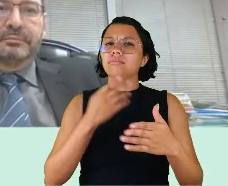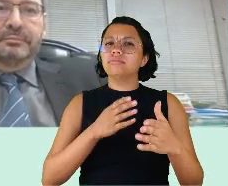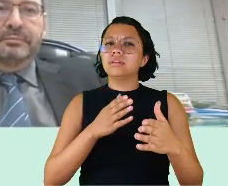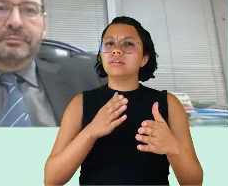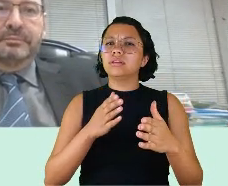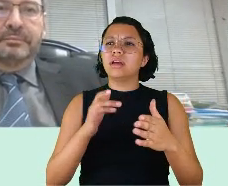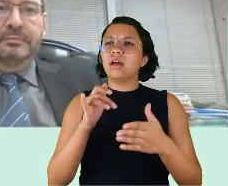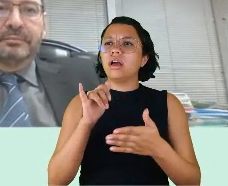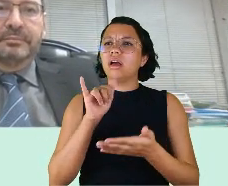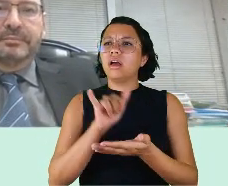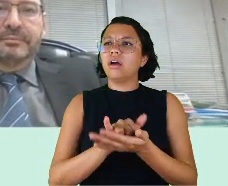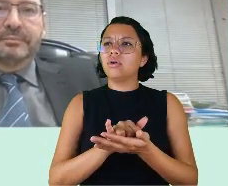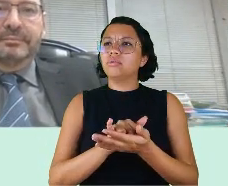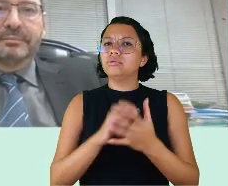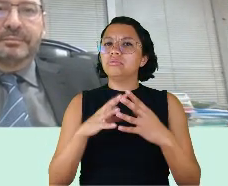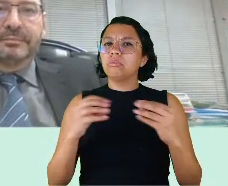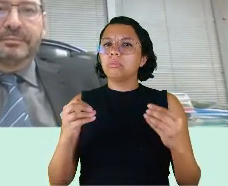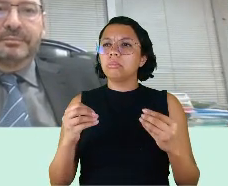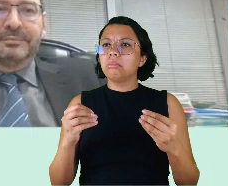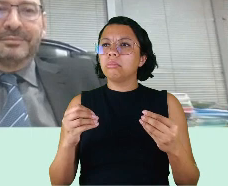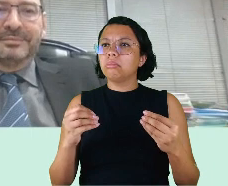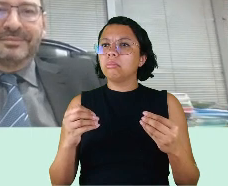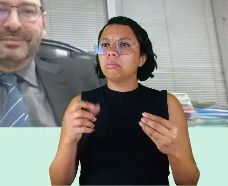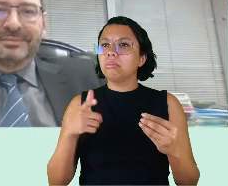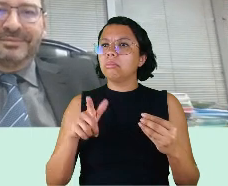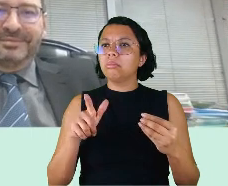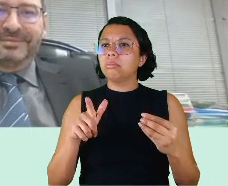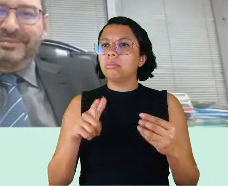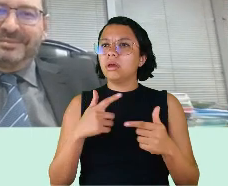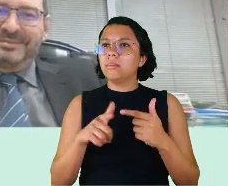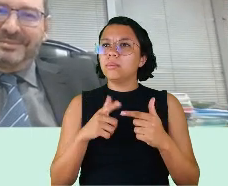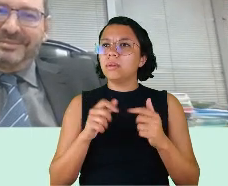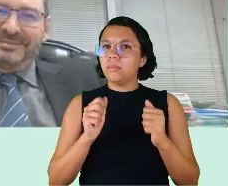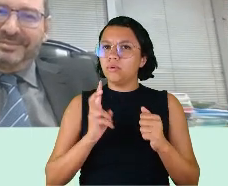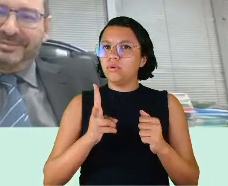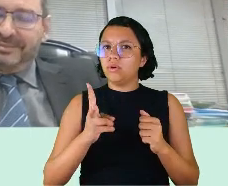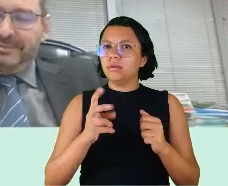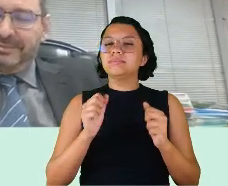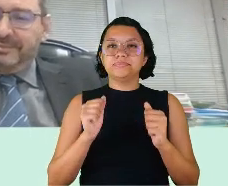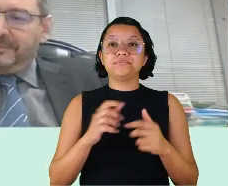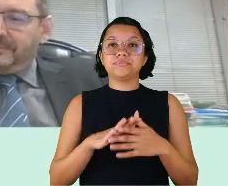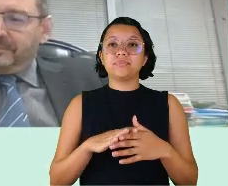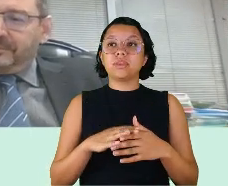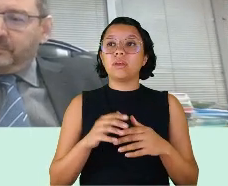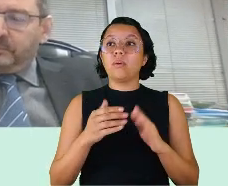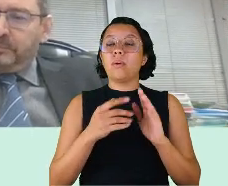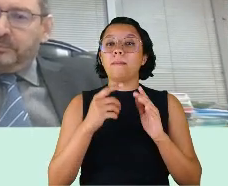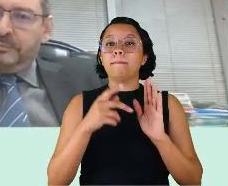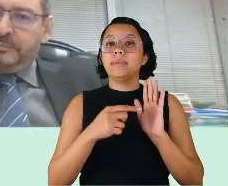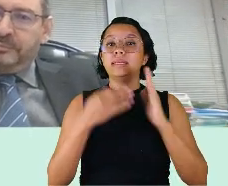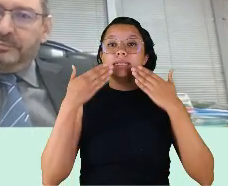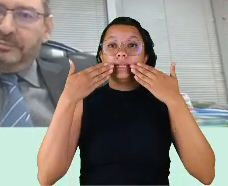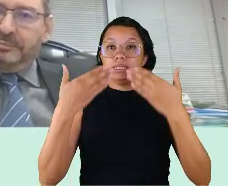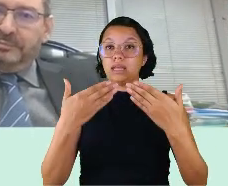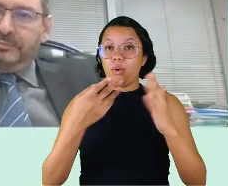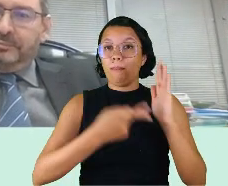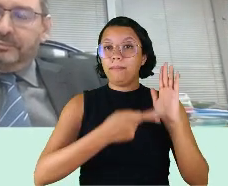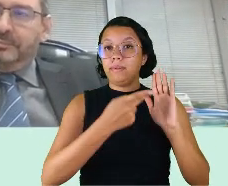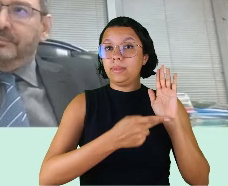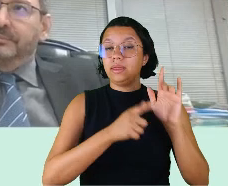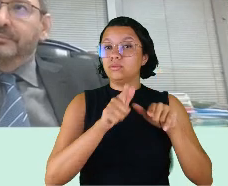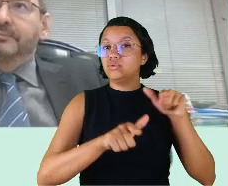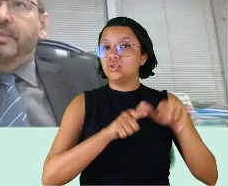aqui. Não. Sem problemas, podemos seguir. O plano de trabalho dele,